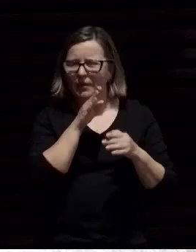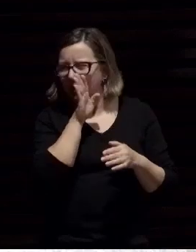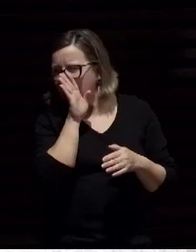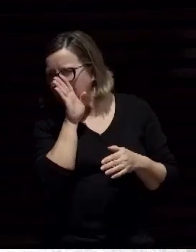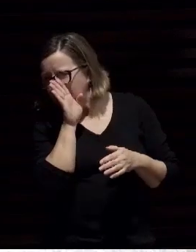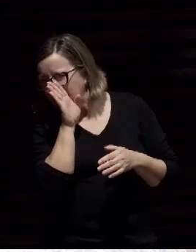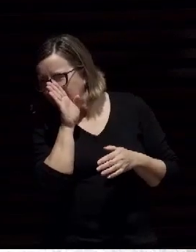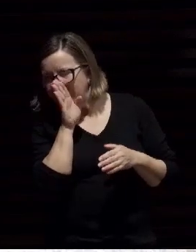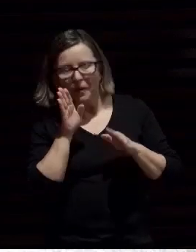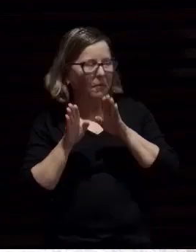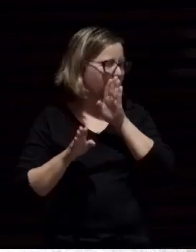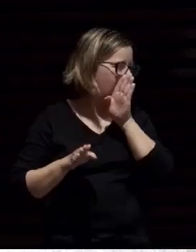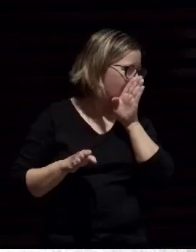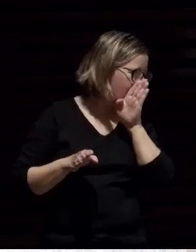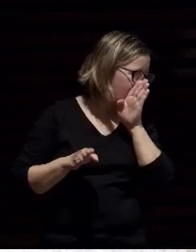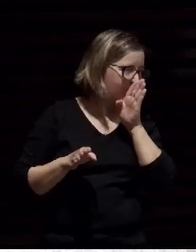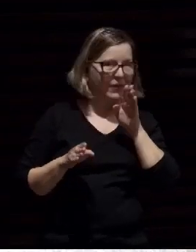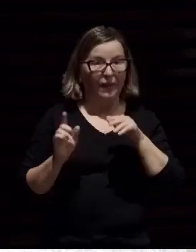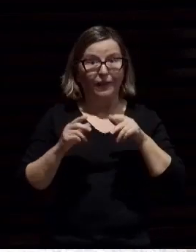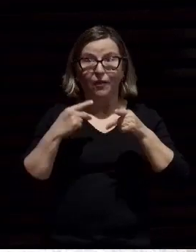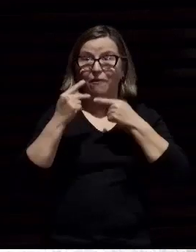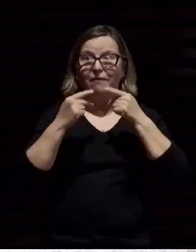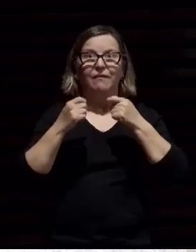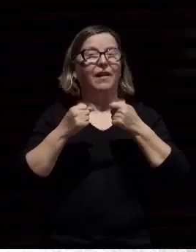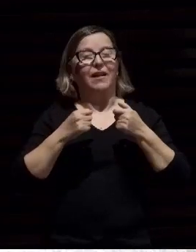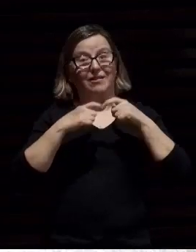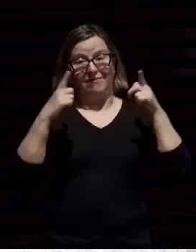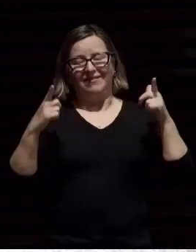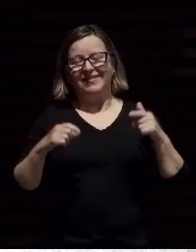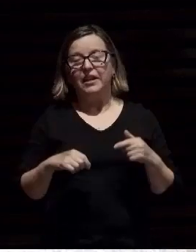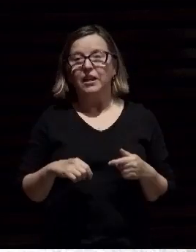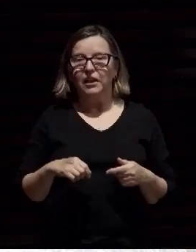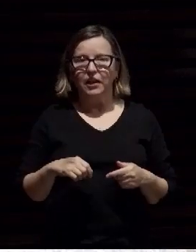que não fala claramente, que